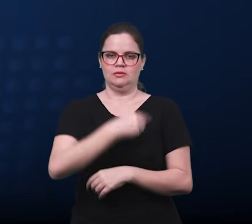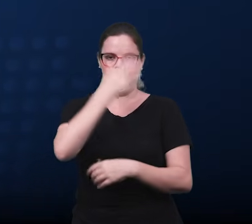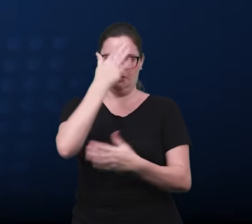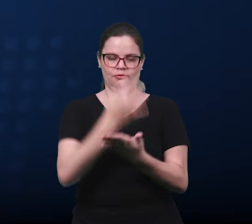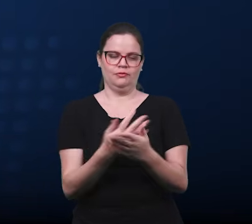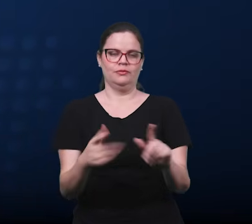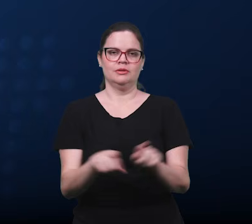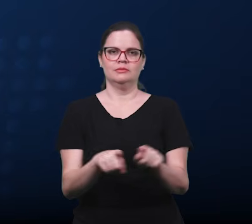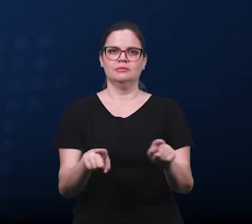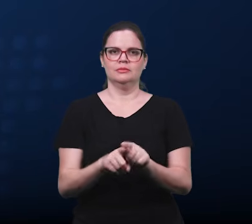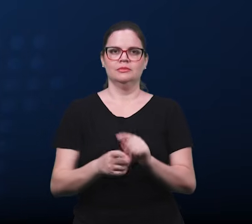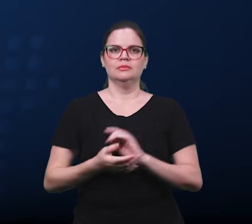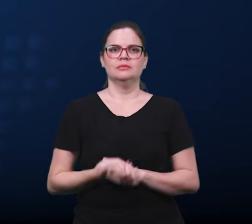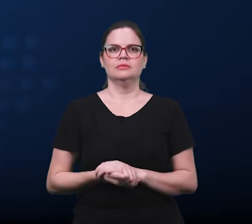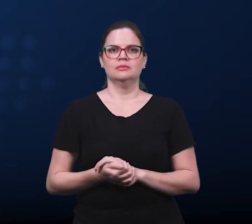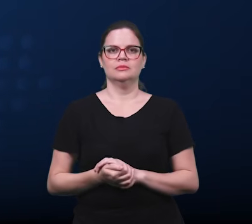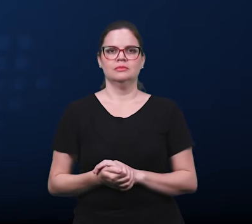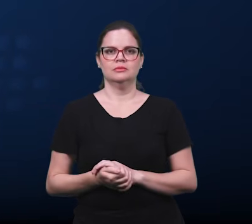Dessa forma,